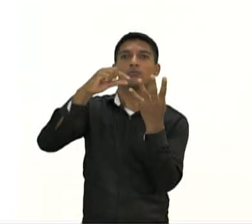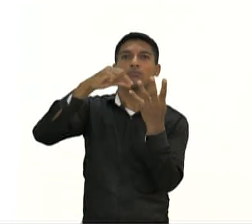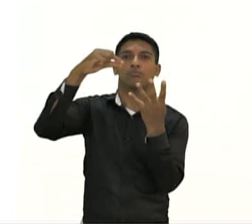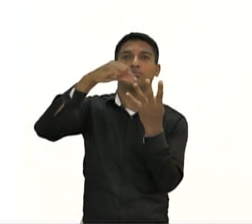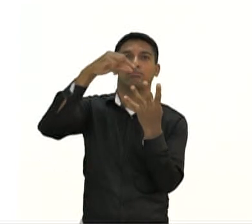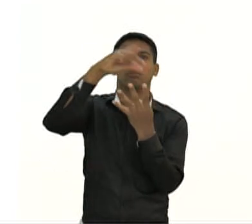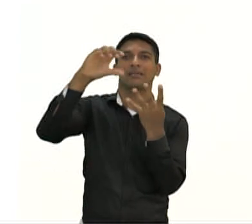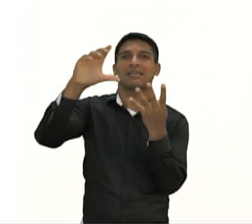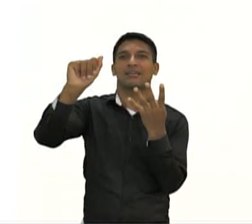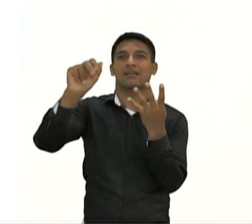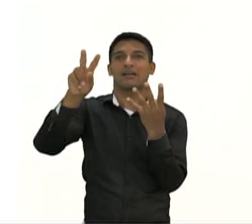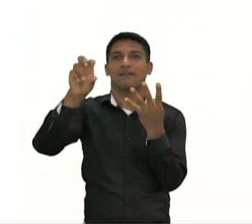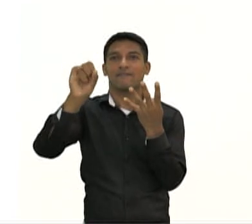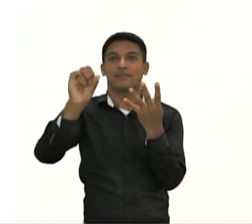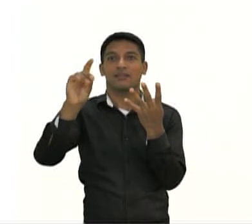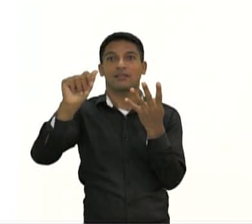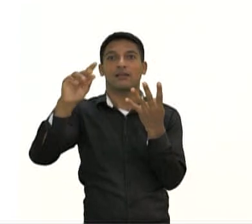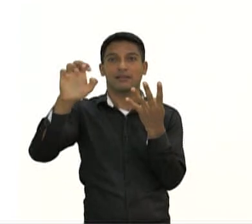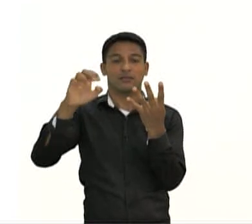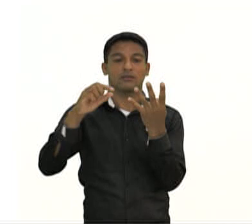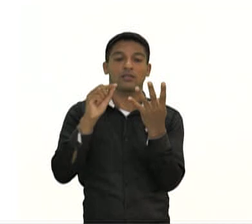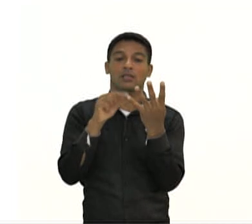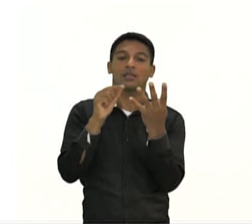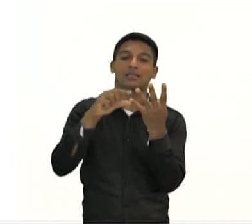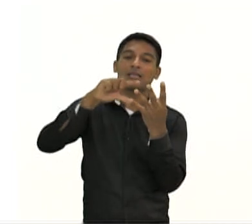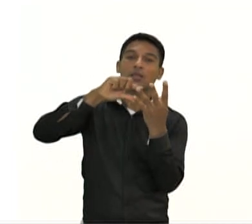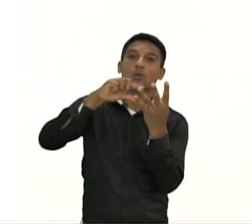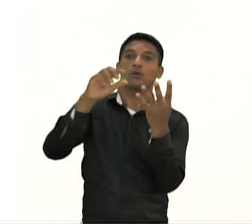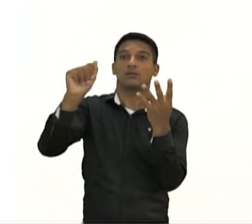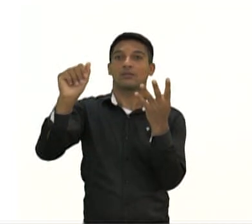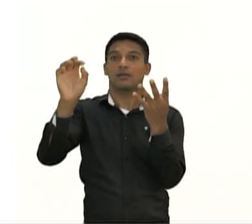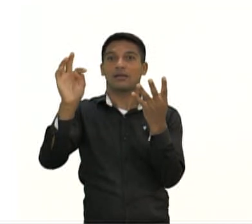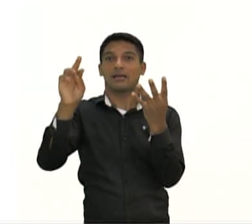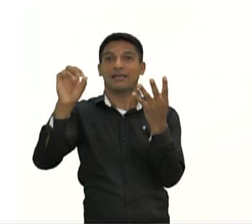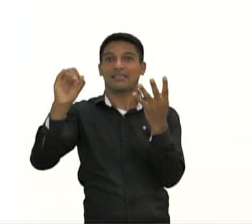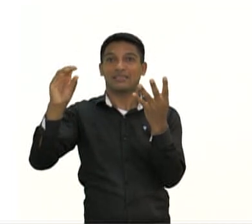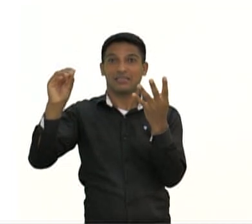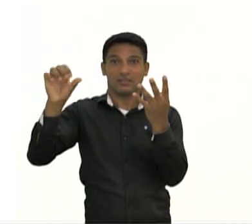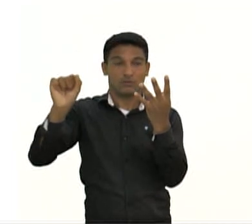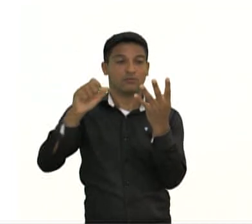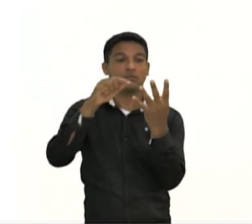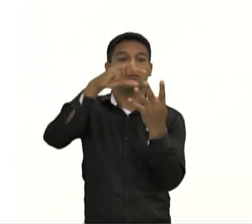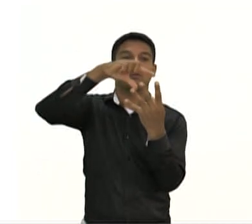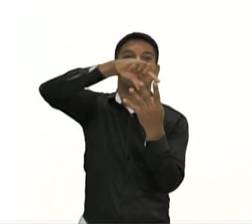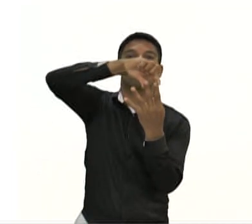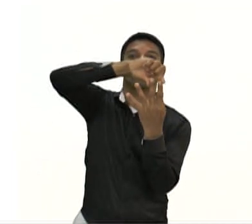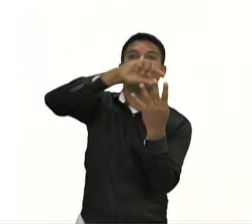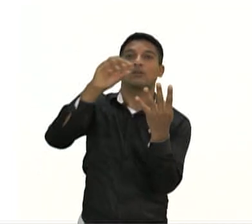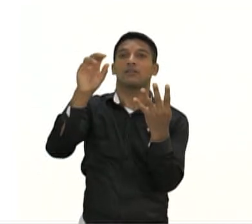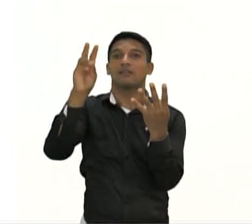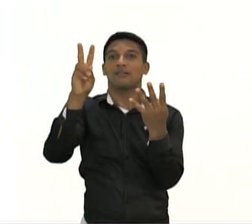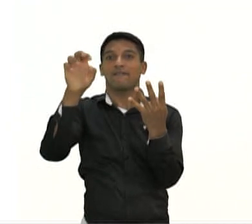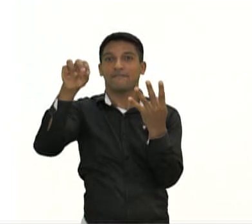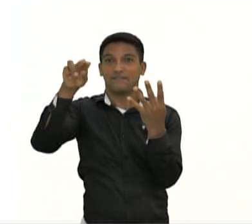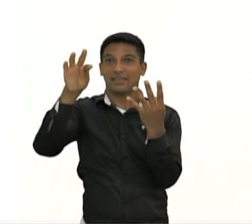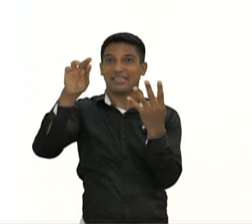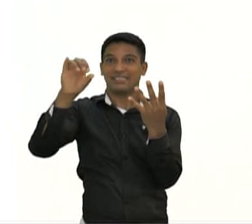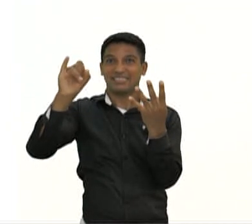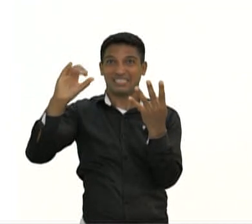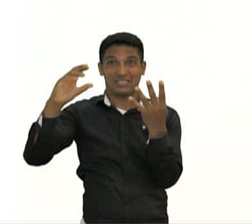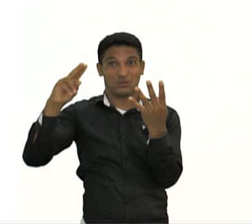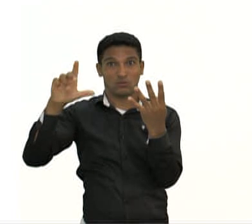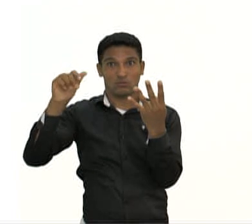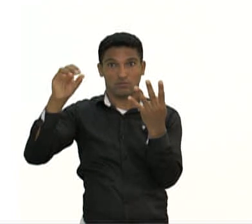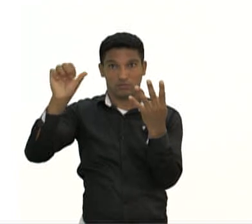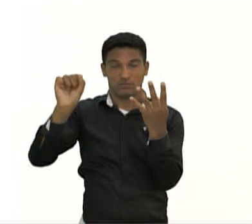átrios e 2 ventrículos, e a circulação é dupla, tem a circulação pulmonar ali e a circulação sistêmica, que vai